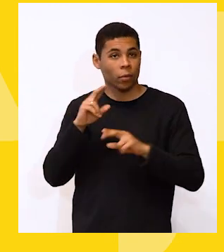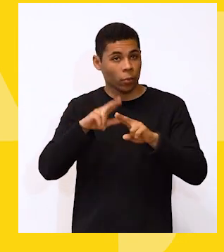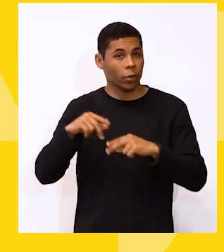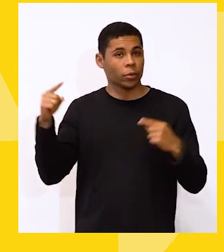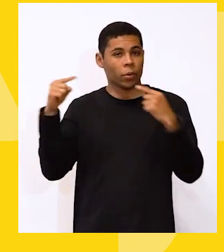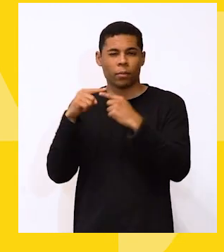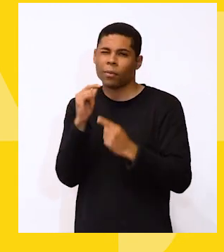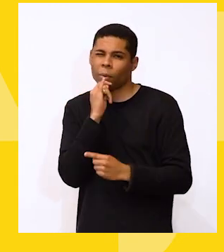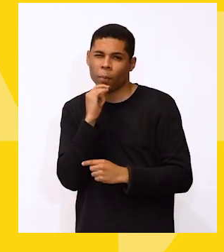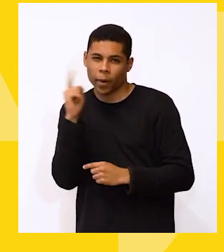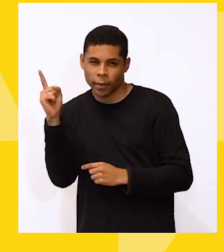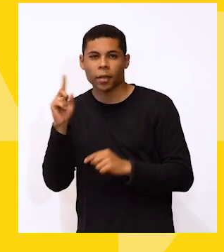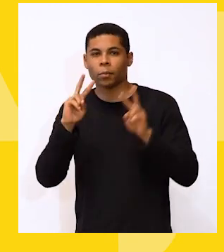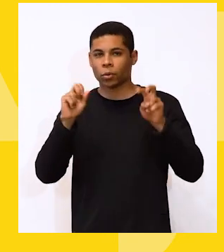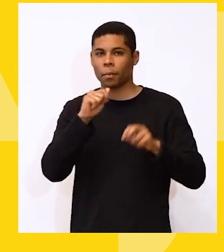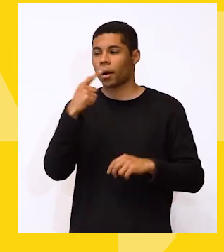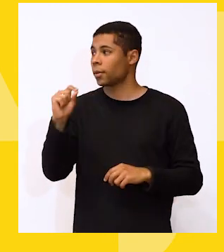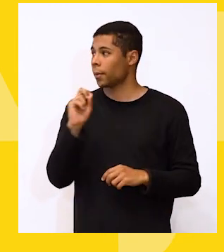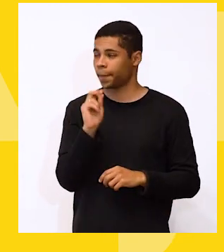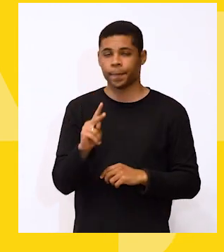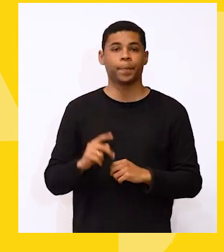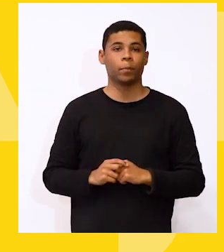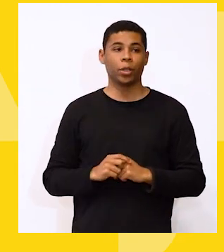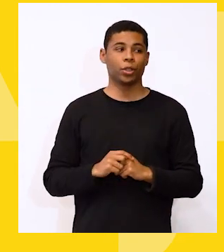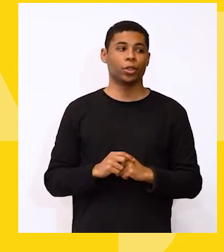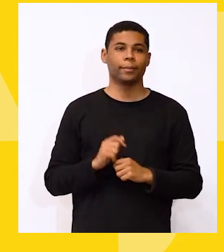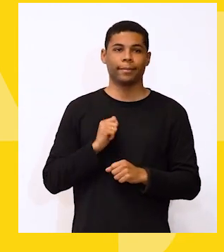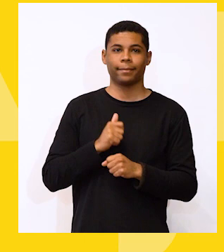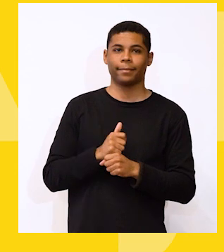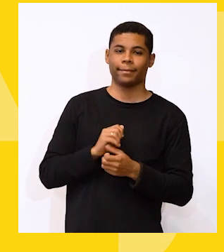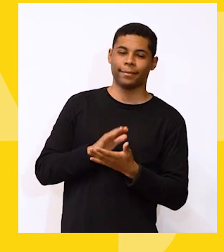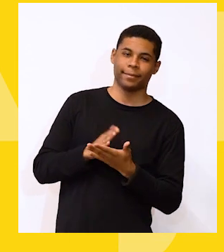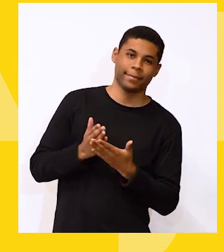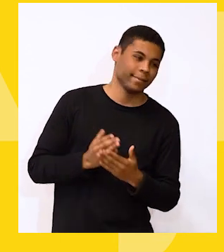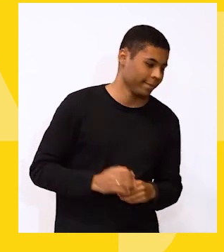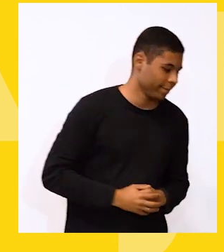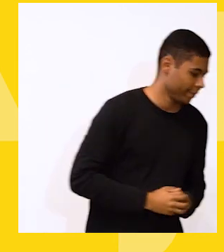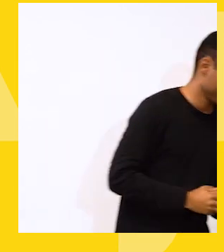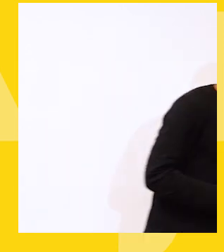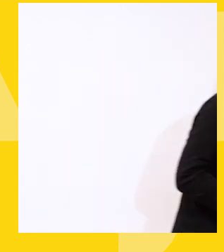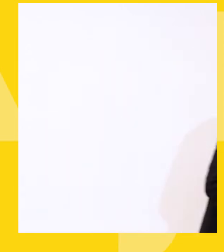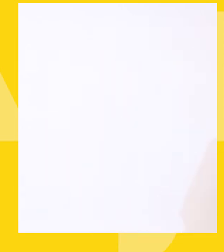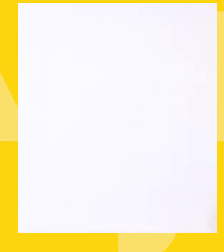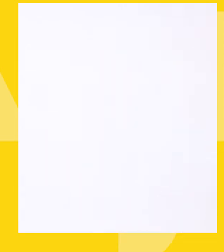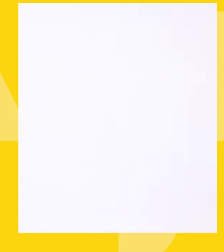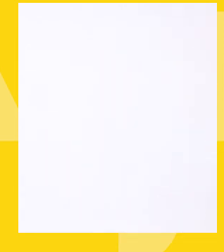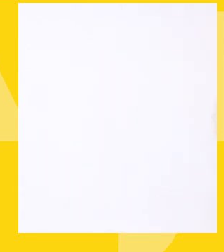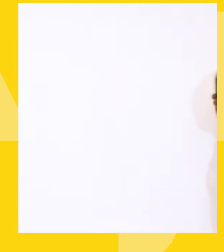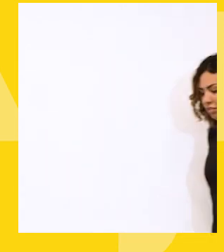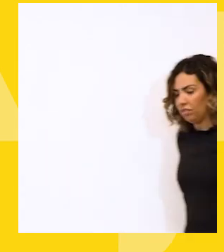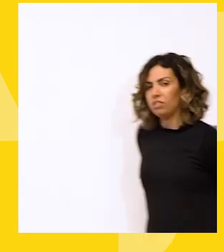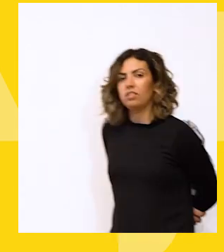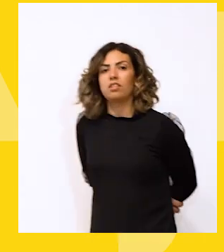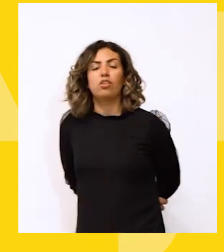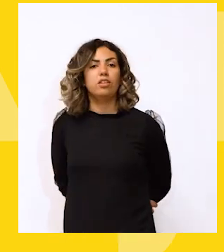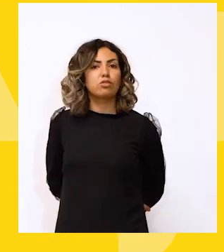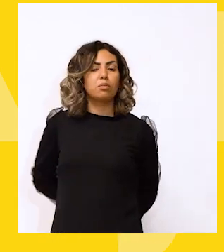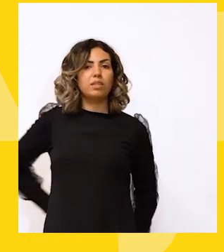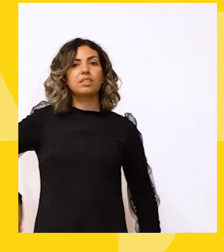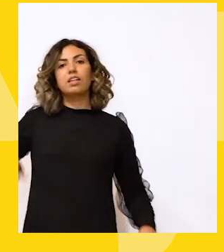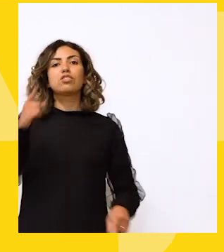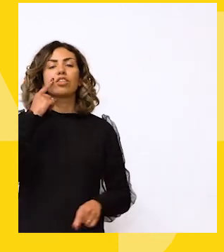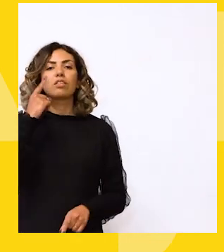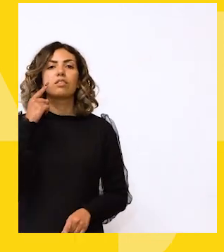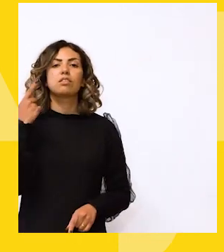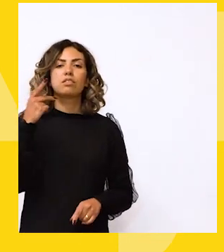incluídas é o item de agenda seria o conjunto disso assentar Trabalhadores Rurais sem terra dando-lhes o título de